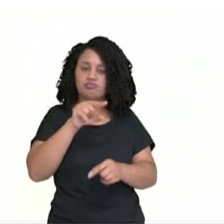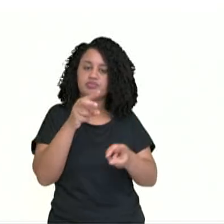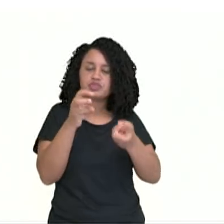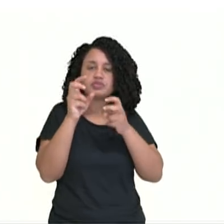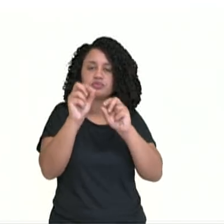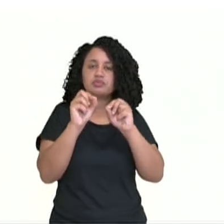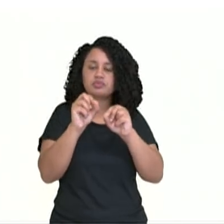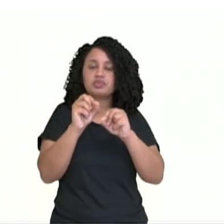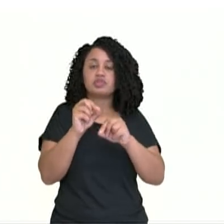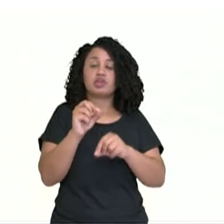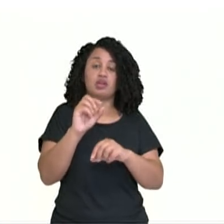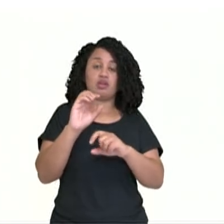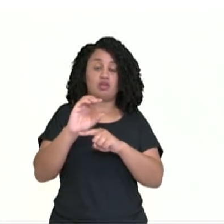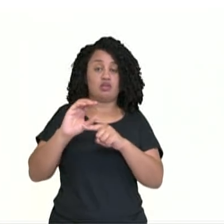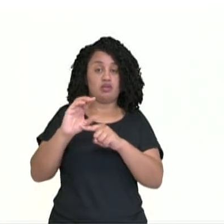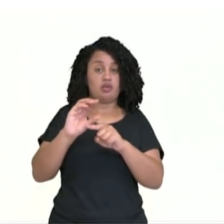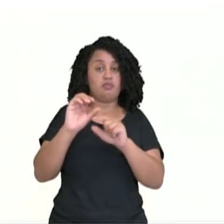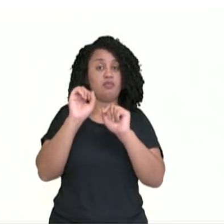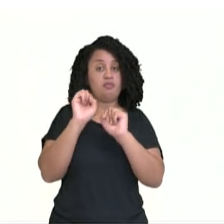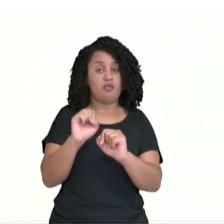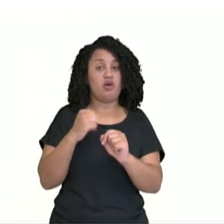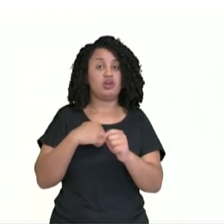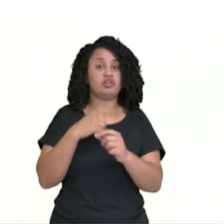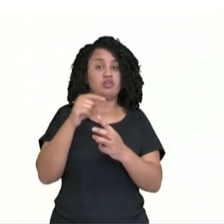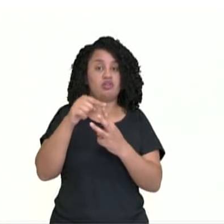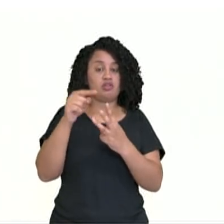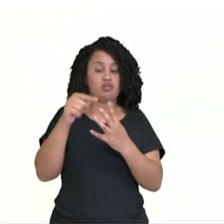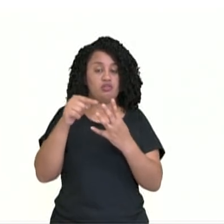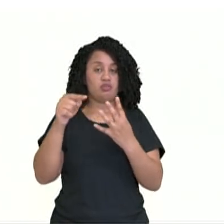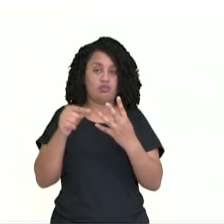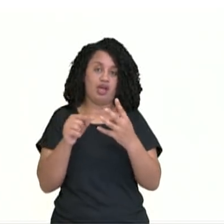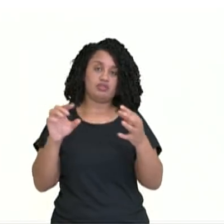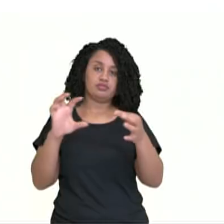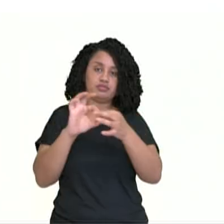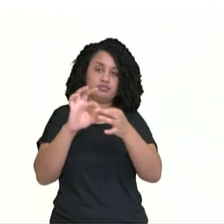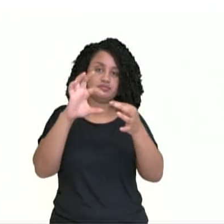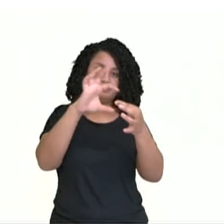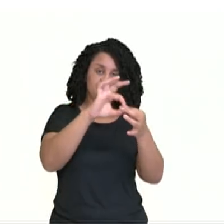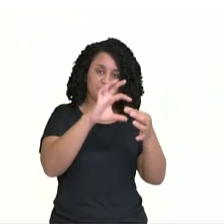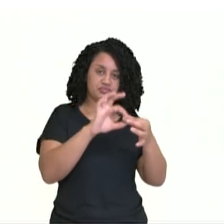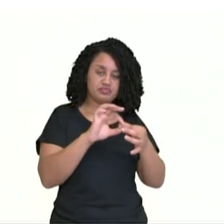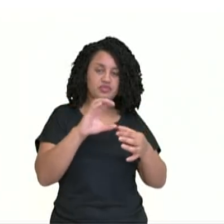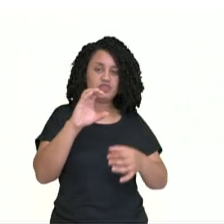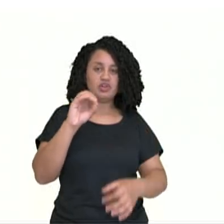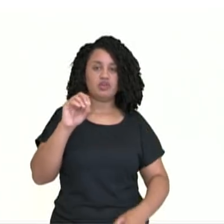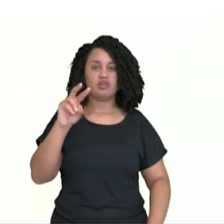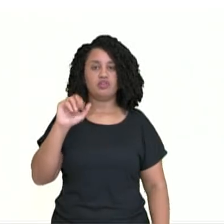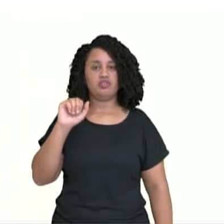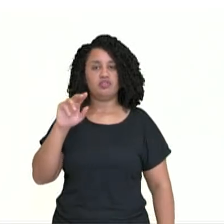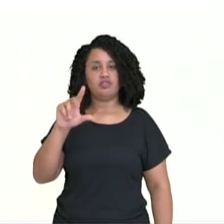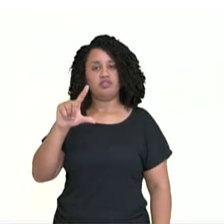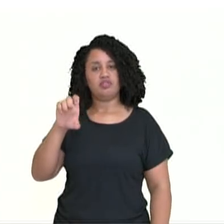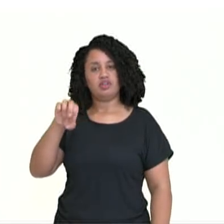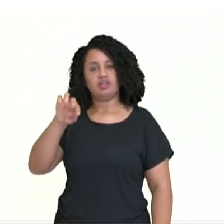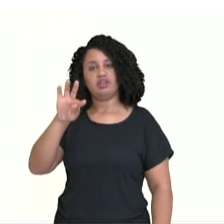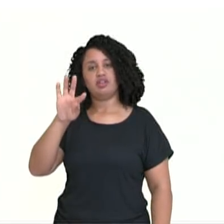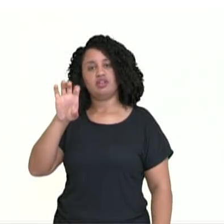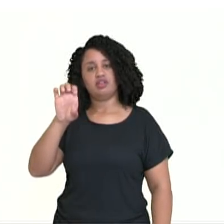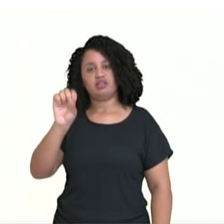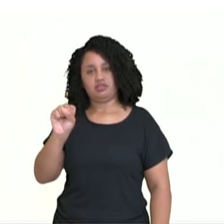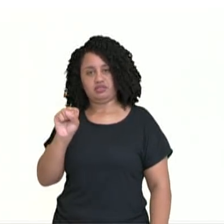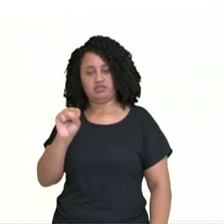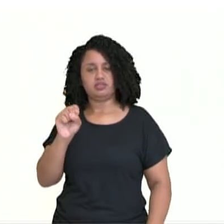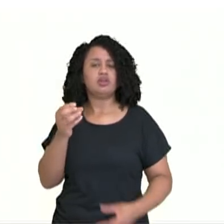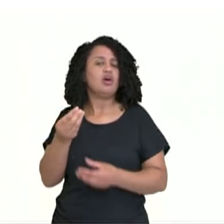carbono pode fazer 4 ligações covalentes, tá certo? E aí, de que maneira ele pode fazer essas